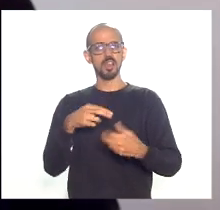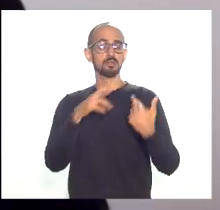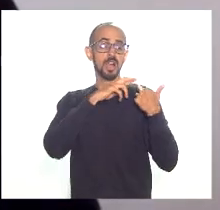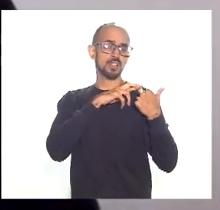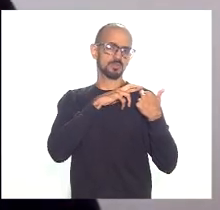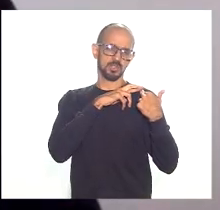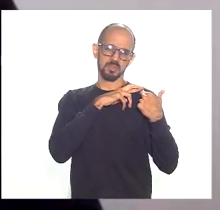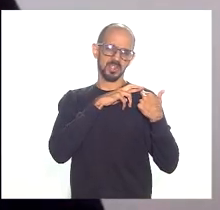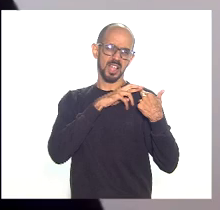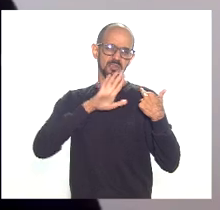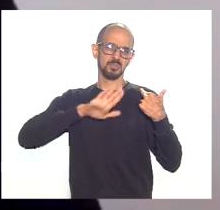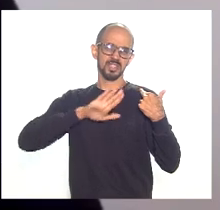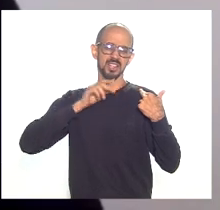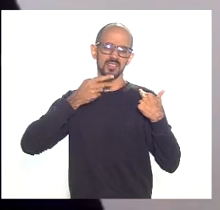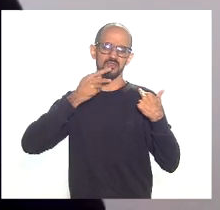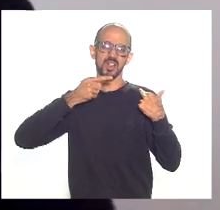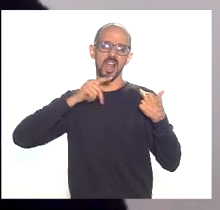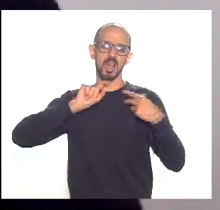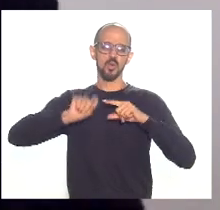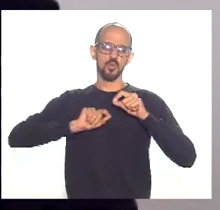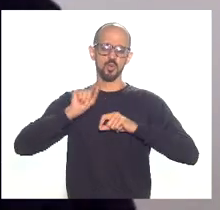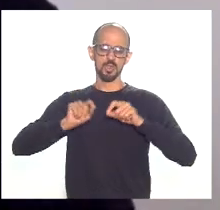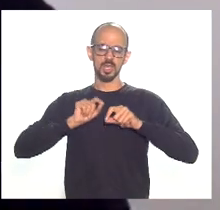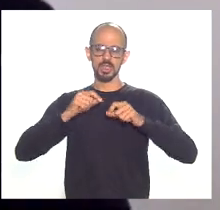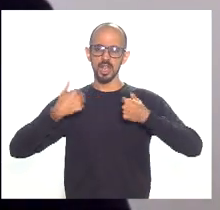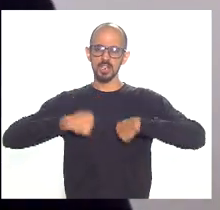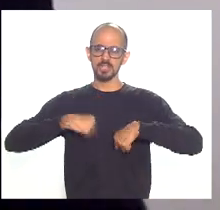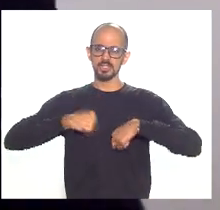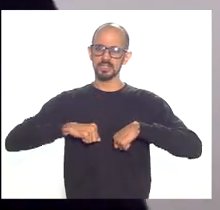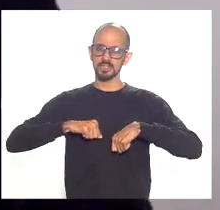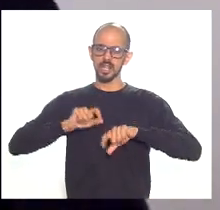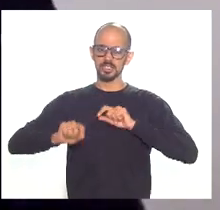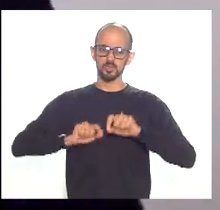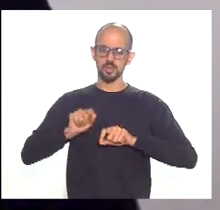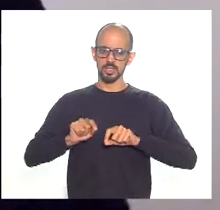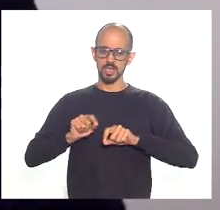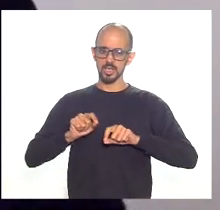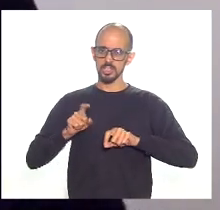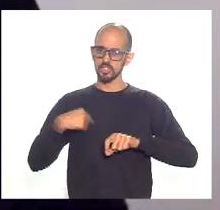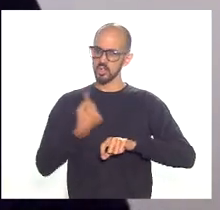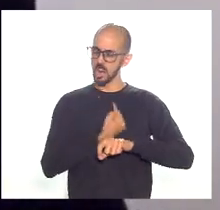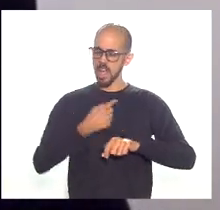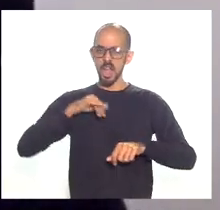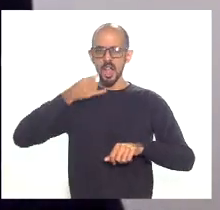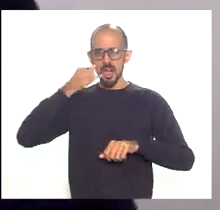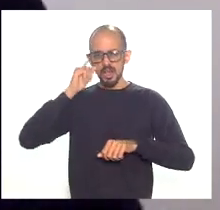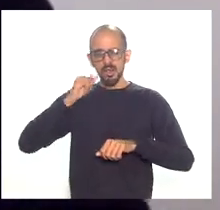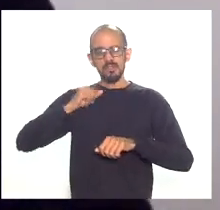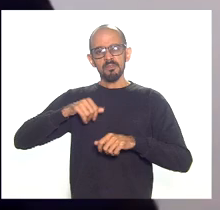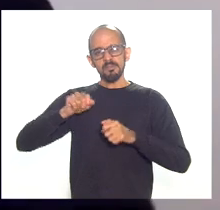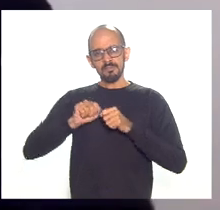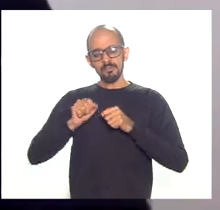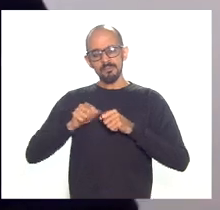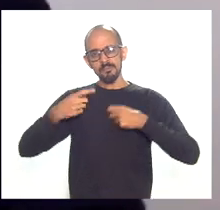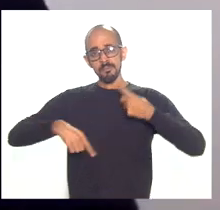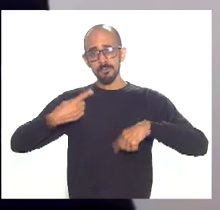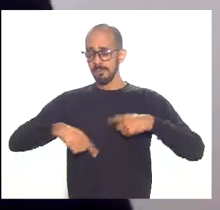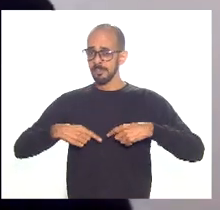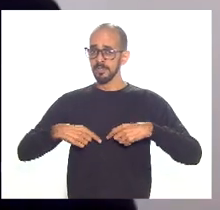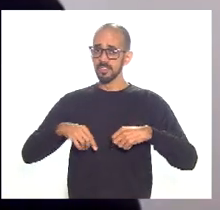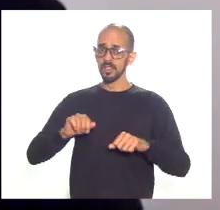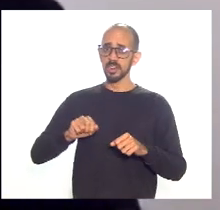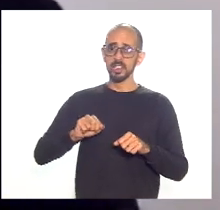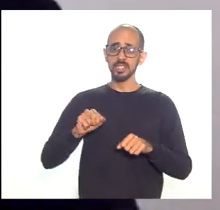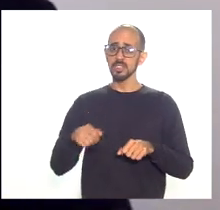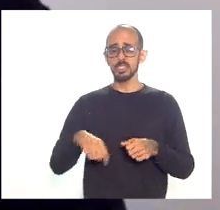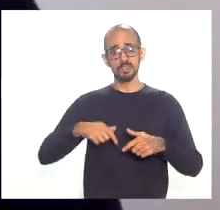responsabilização, mas ele fala de uma pauta da necessidade da gente não seguir fazendo uma política que fica enxugando gelo